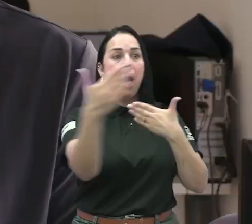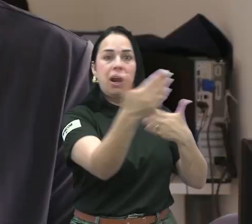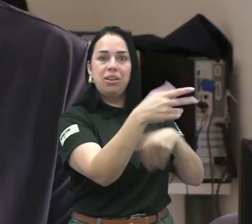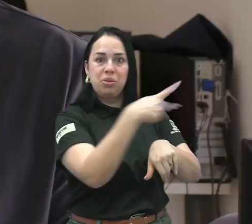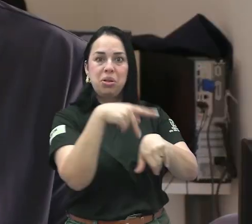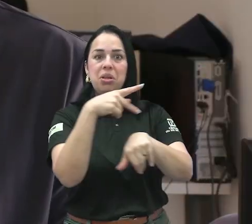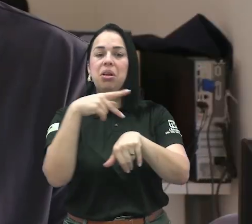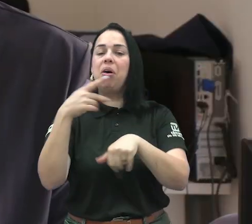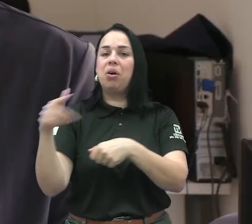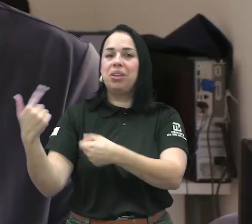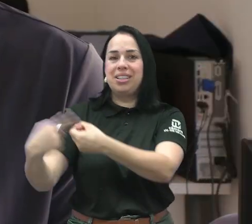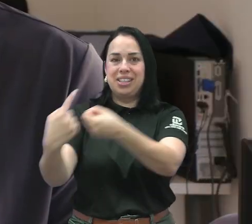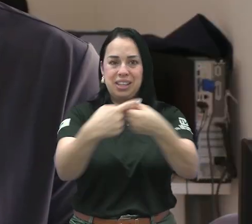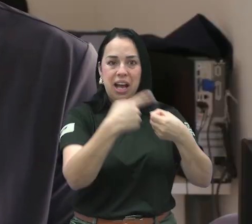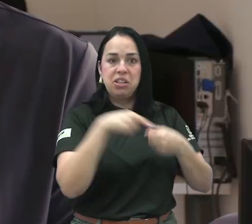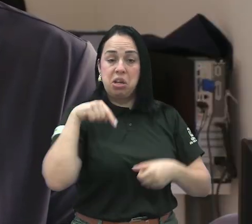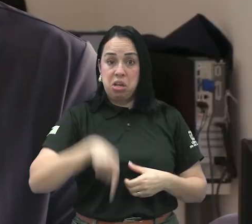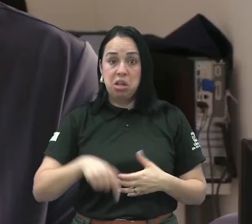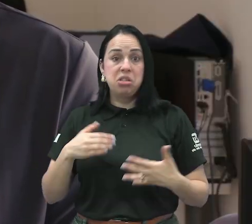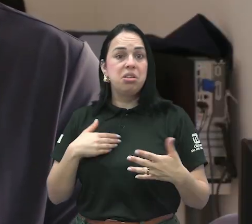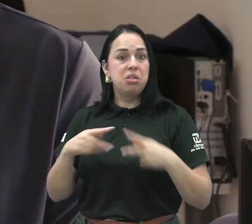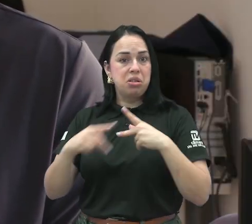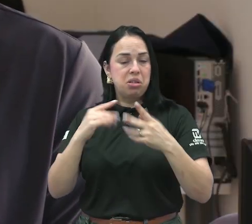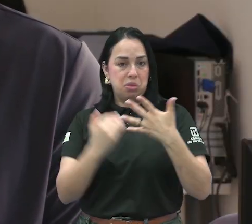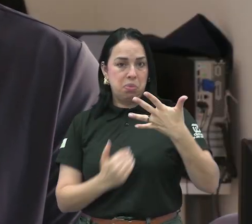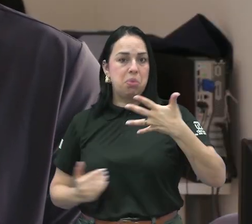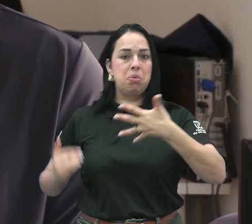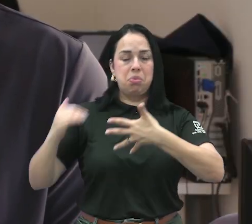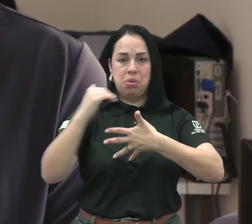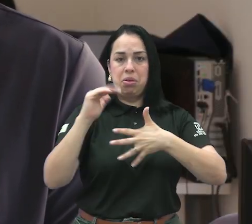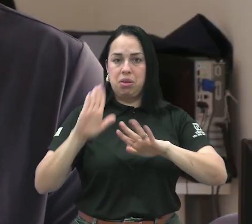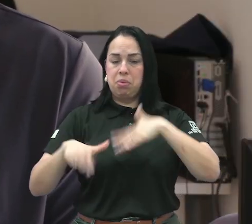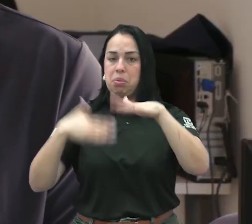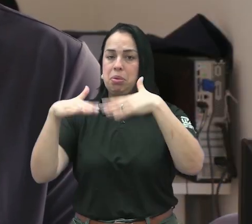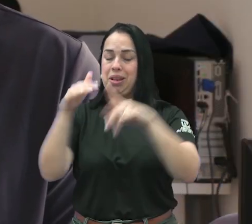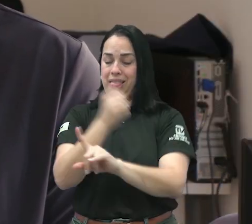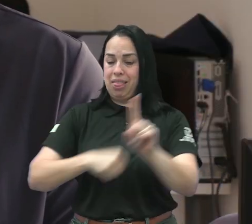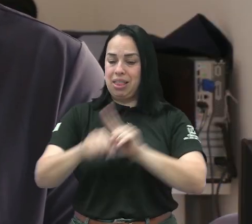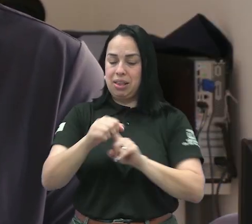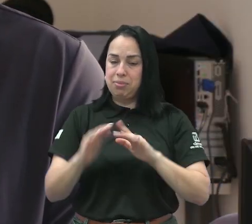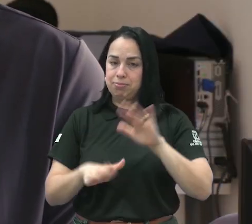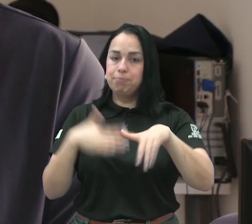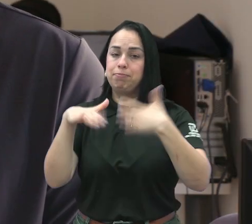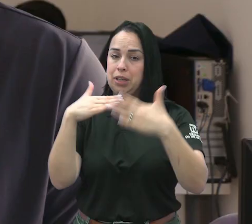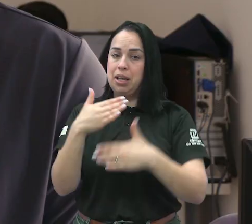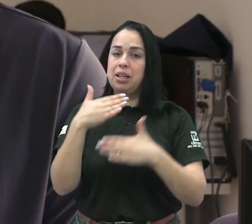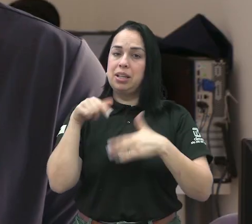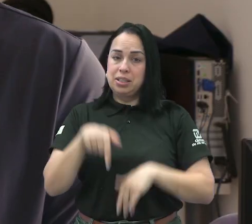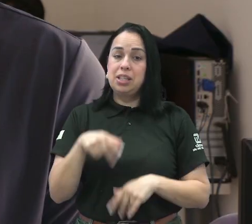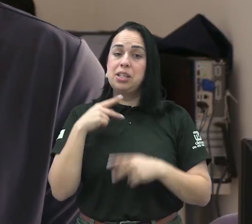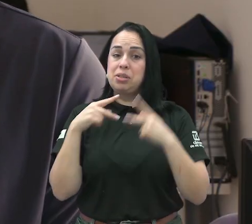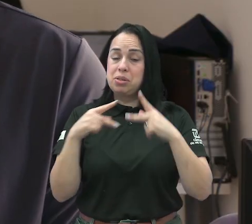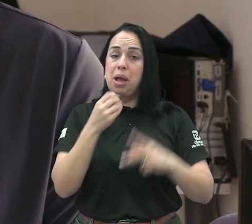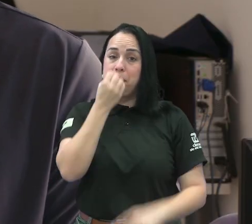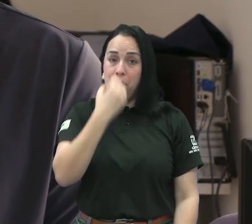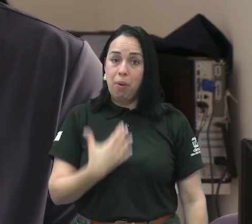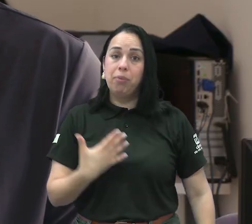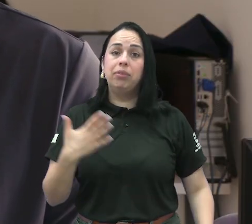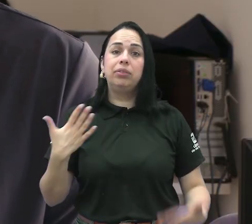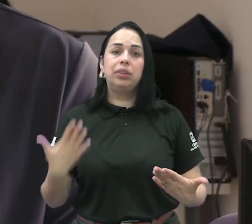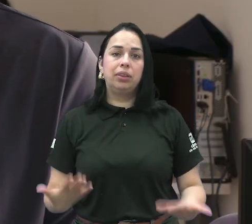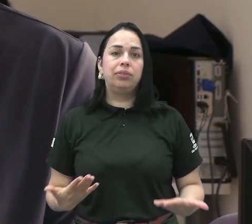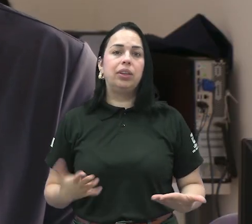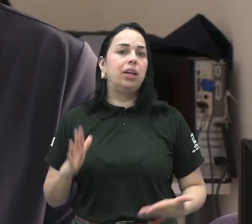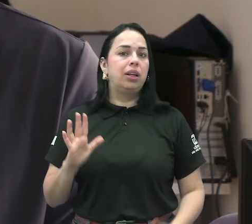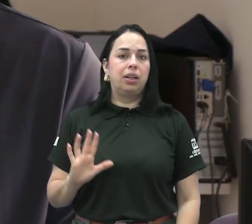país. Isso mostra que o município de São José dos Campos tem um destaque dentro do cenário nacional em relação ao desenvolvimento social. Tá? Essa é uma